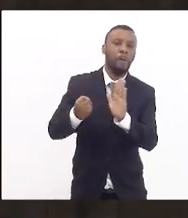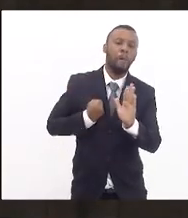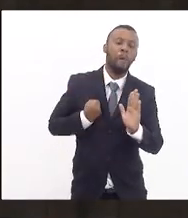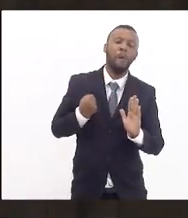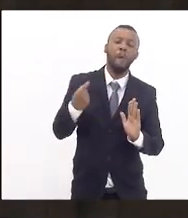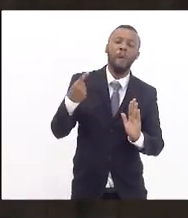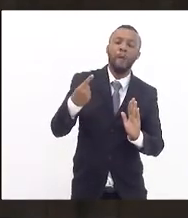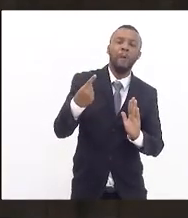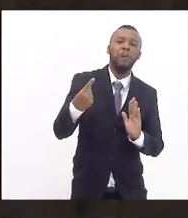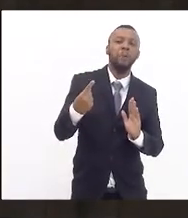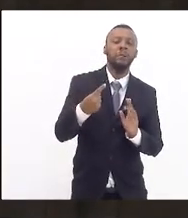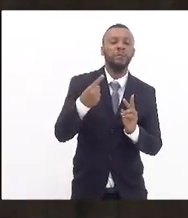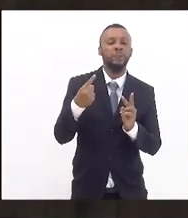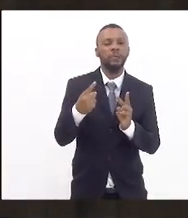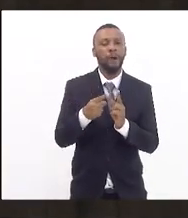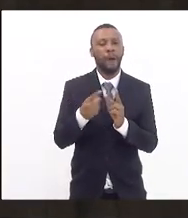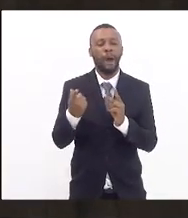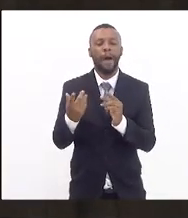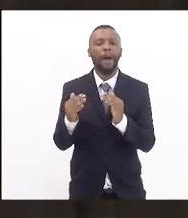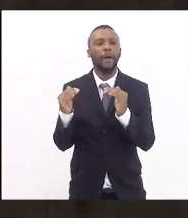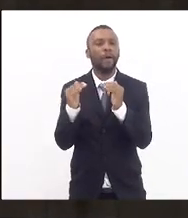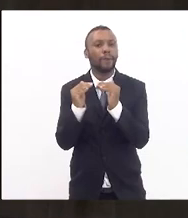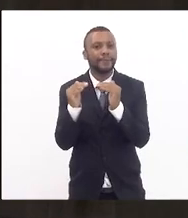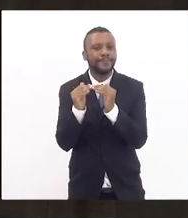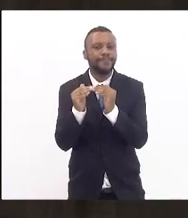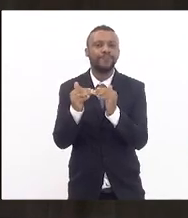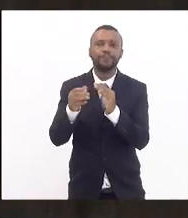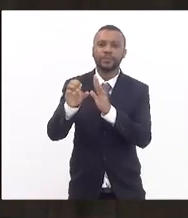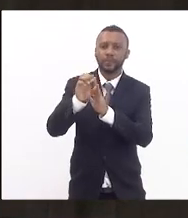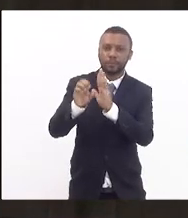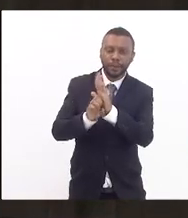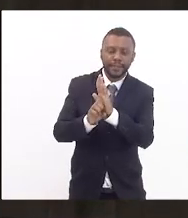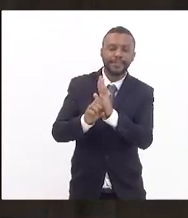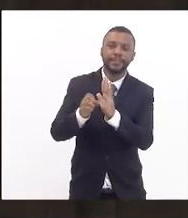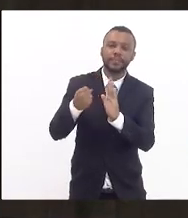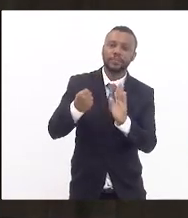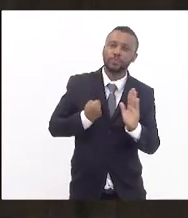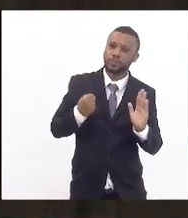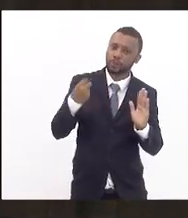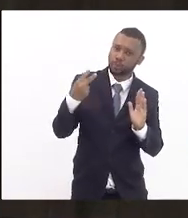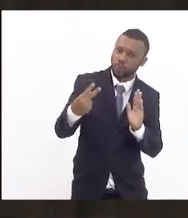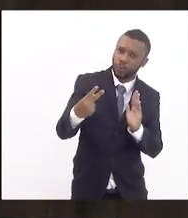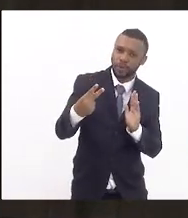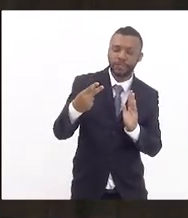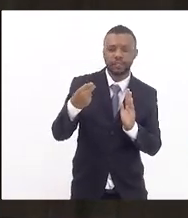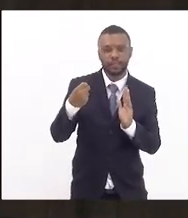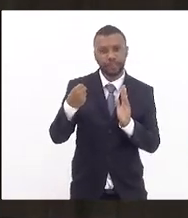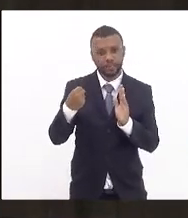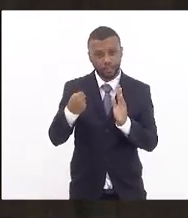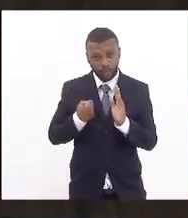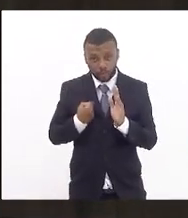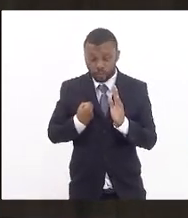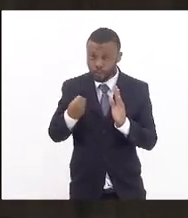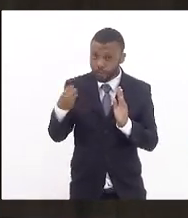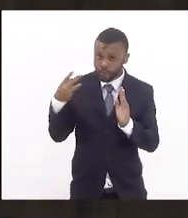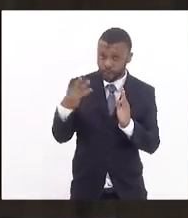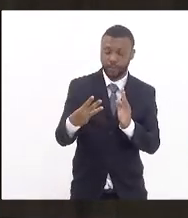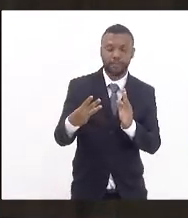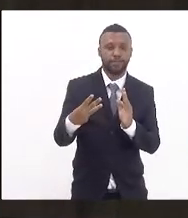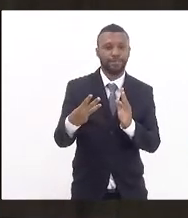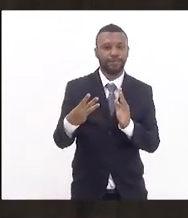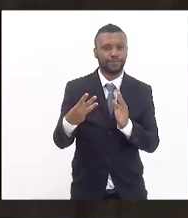1 e favorável às emendas 2 e à emenda 3.